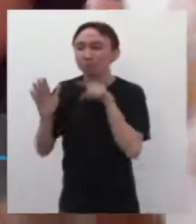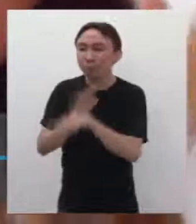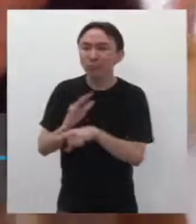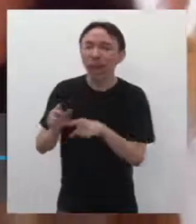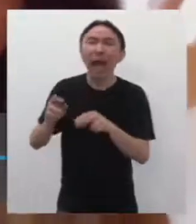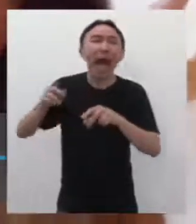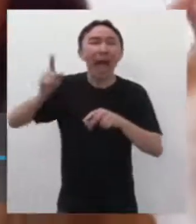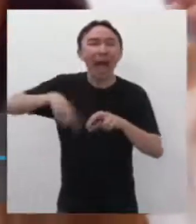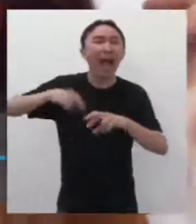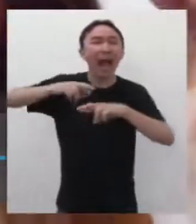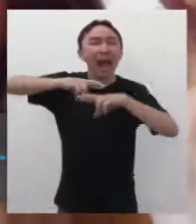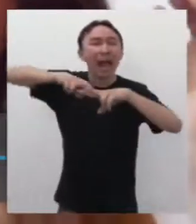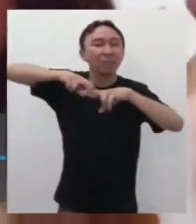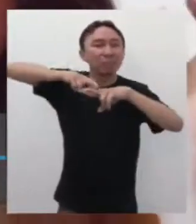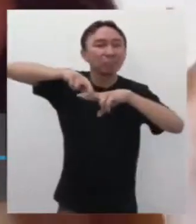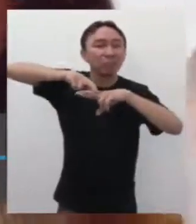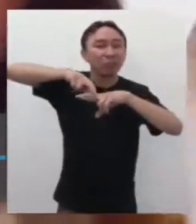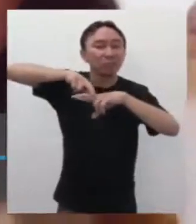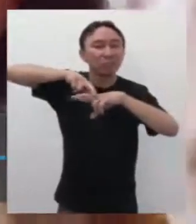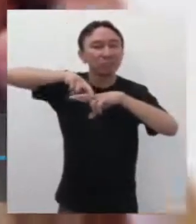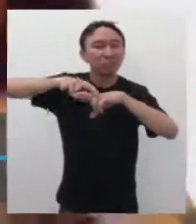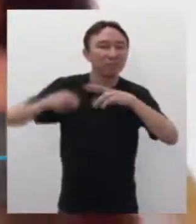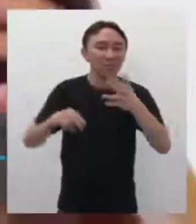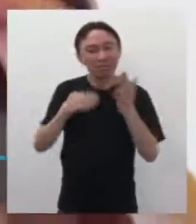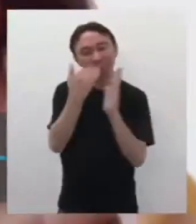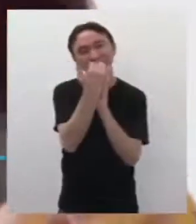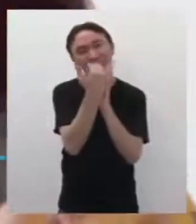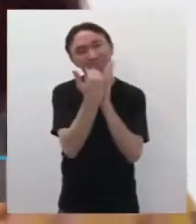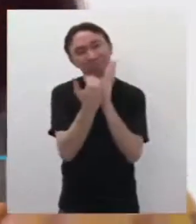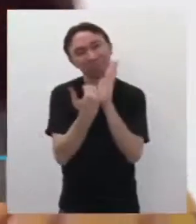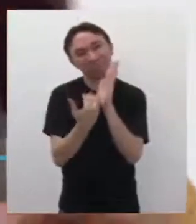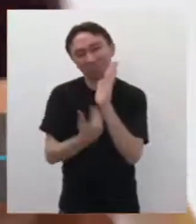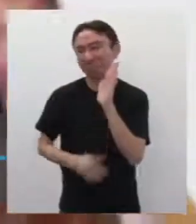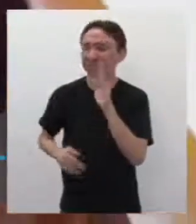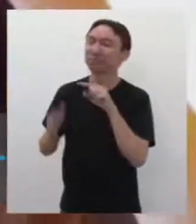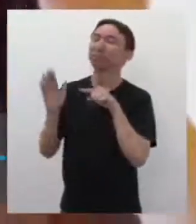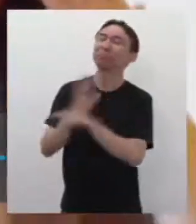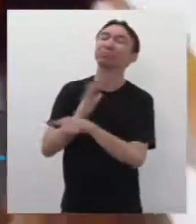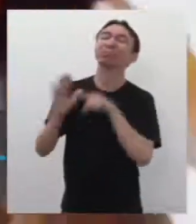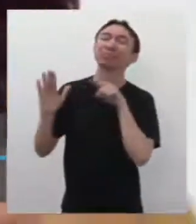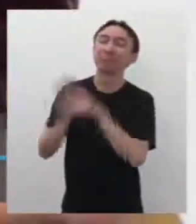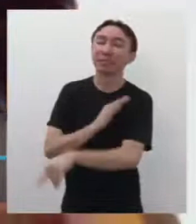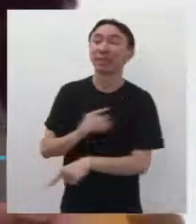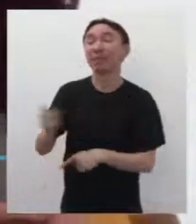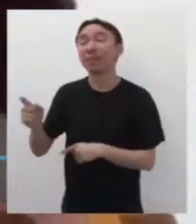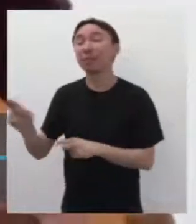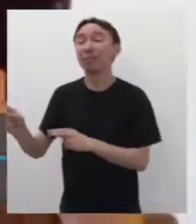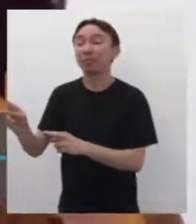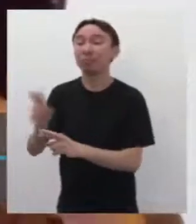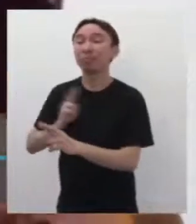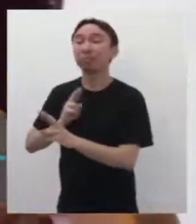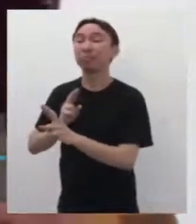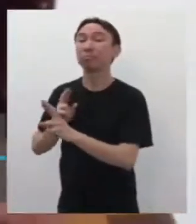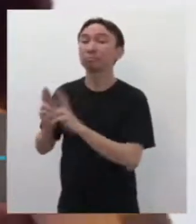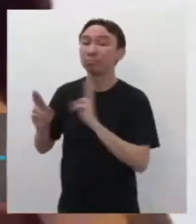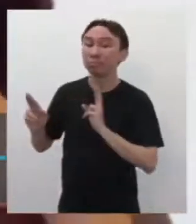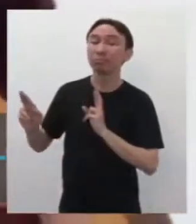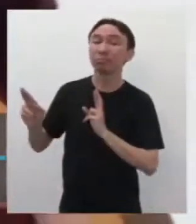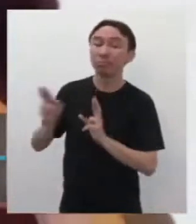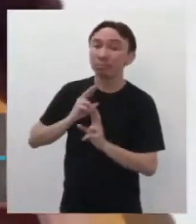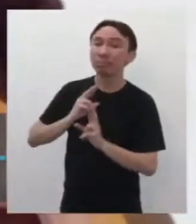com uma lista de questões que vai ver. E você vai poder entender, a partir das respostas dos seus alunos, você vai poder